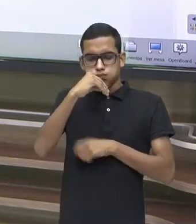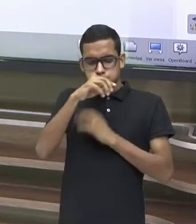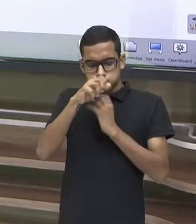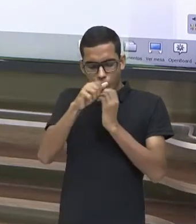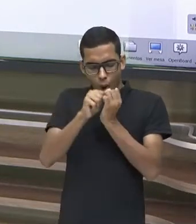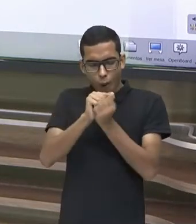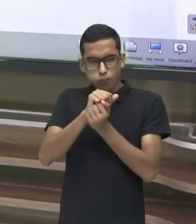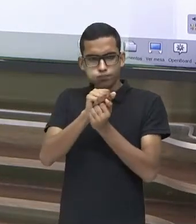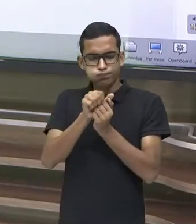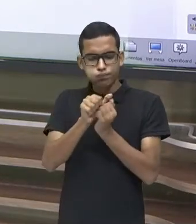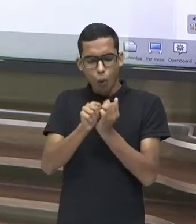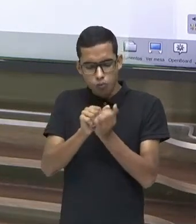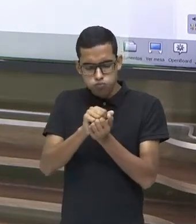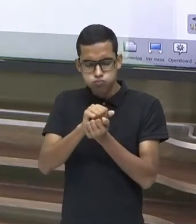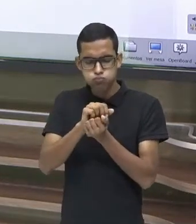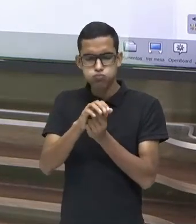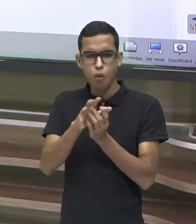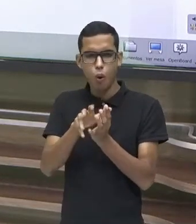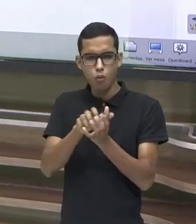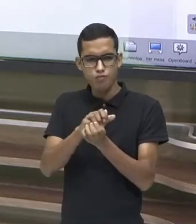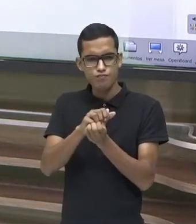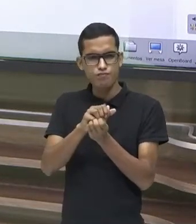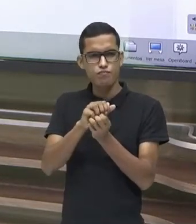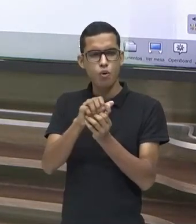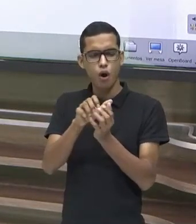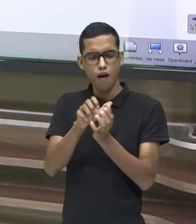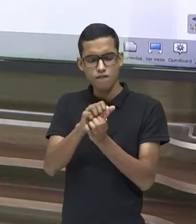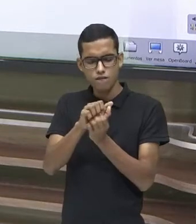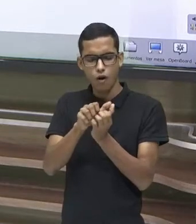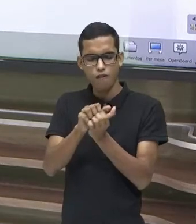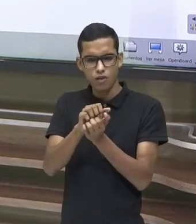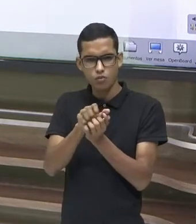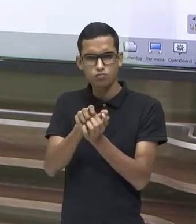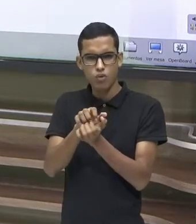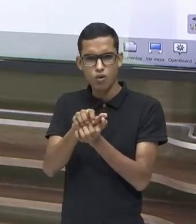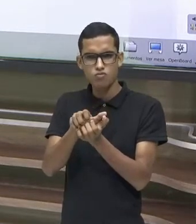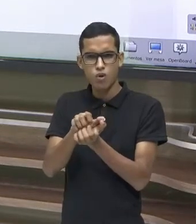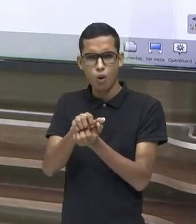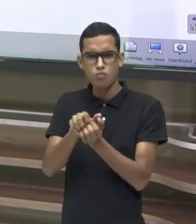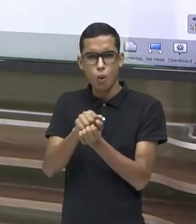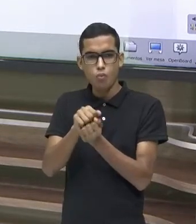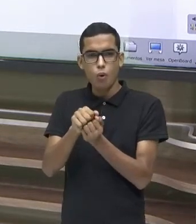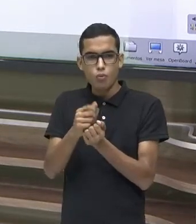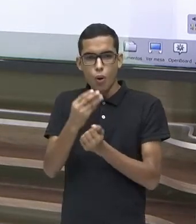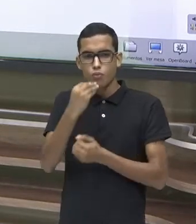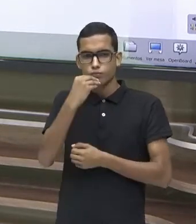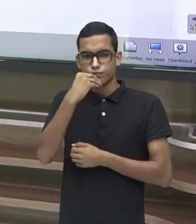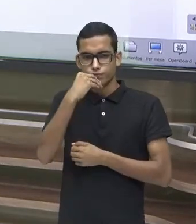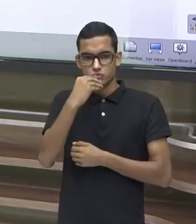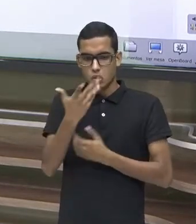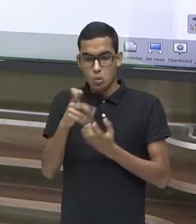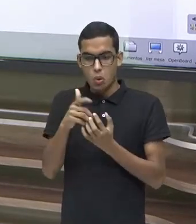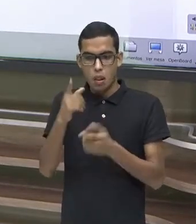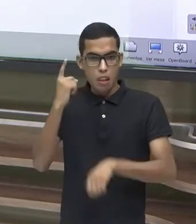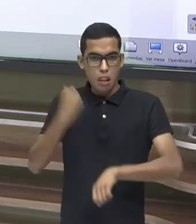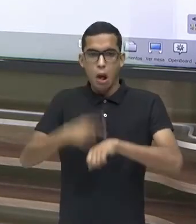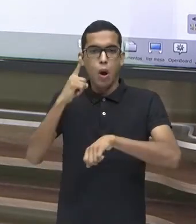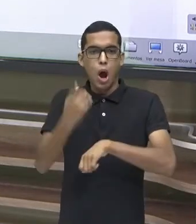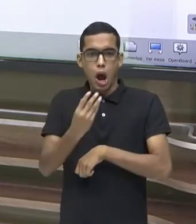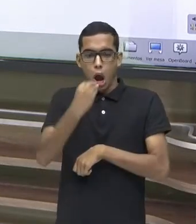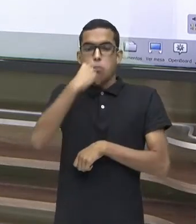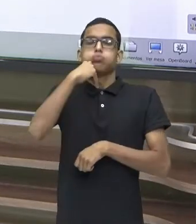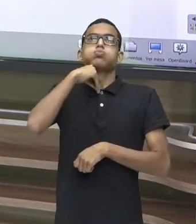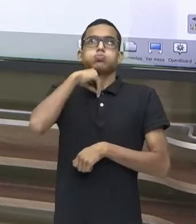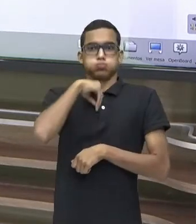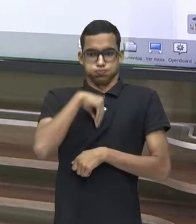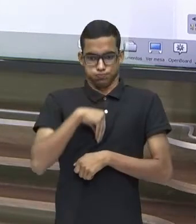porque estamos mastigando, estamos triturando, estamos diminuindo esse alimento para poder engolir, né? A gente não engole ali do tamanho que a gente coloca na boca, a